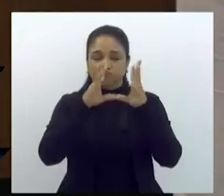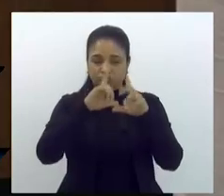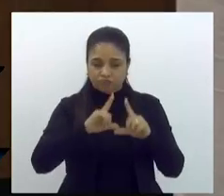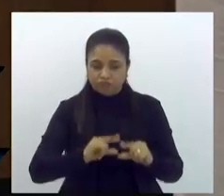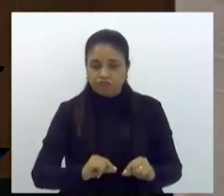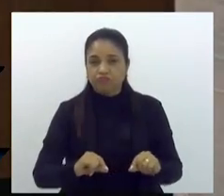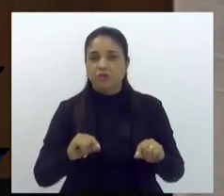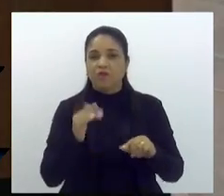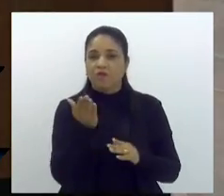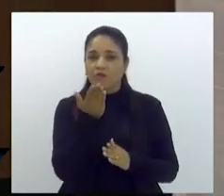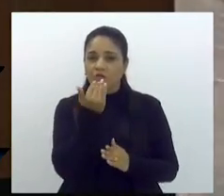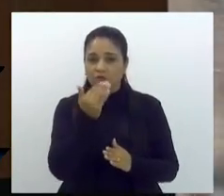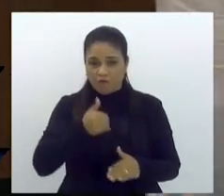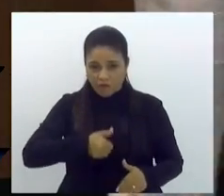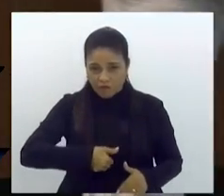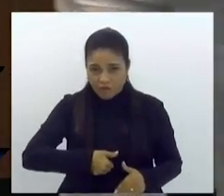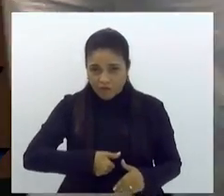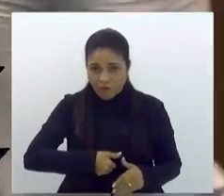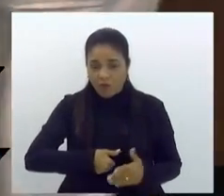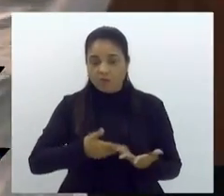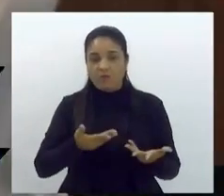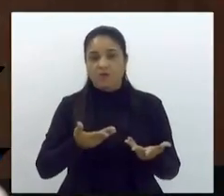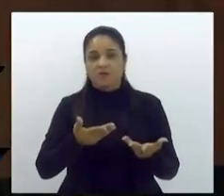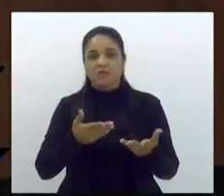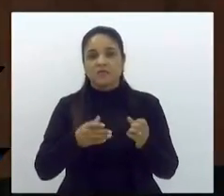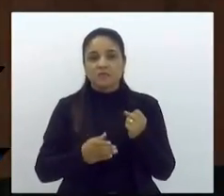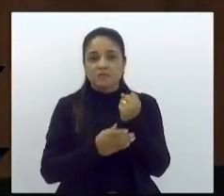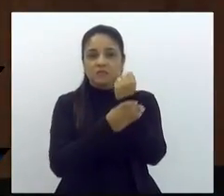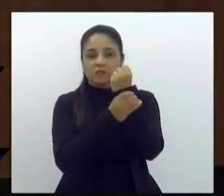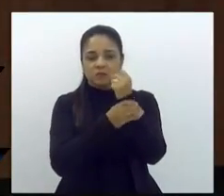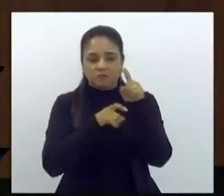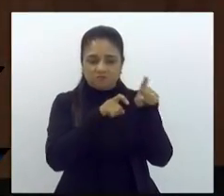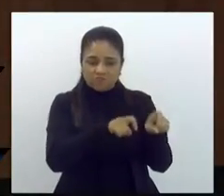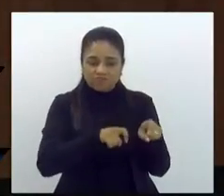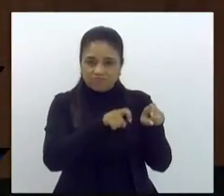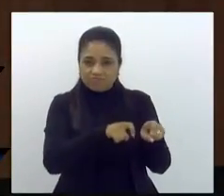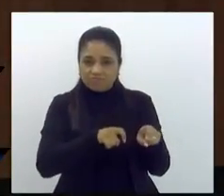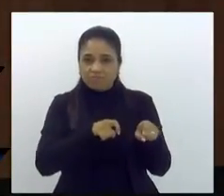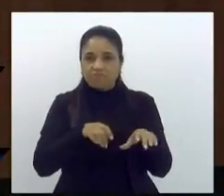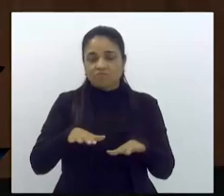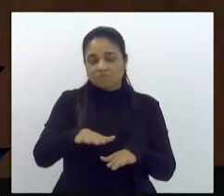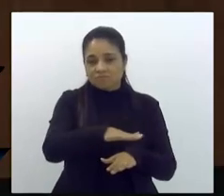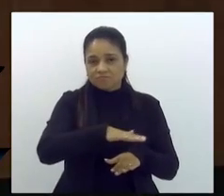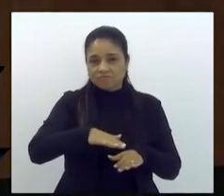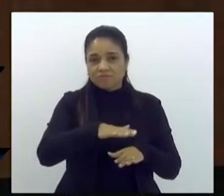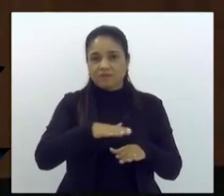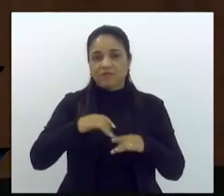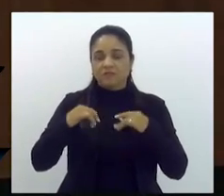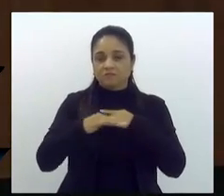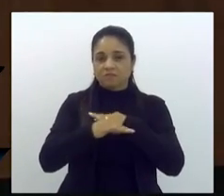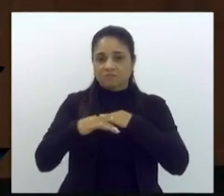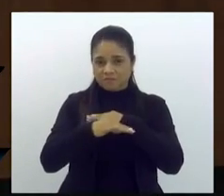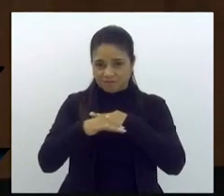de segurança alimentar nas áreas urbanas e Rurais do nosso Estado então parabéns